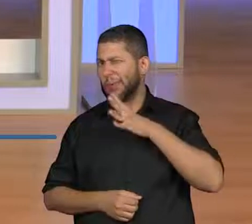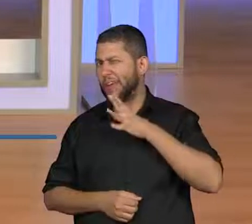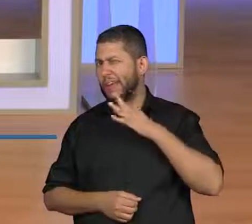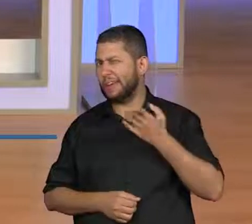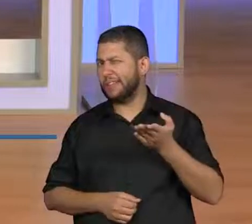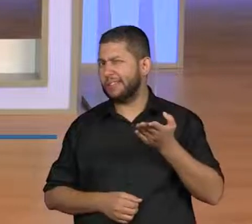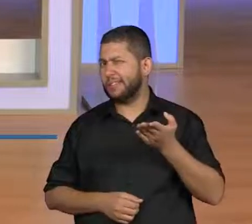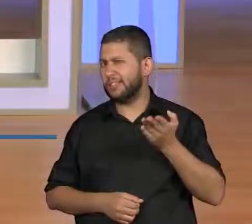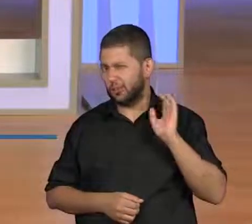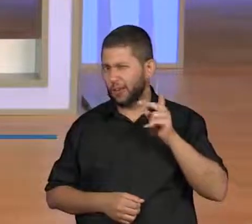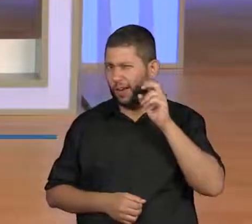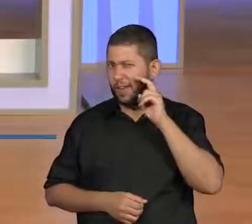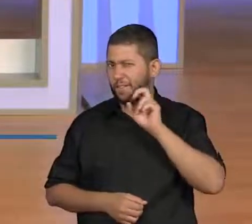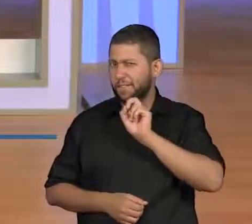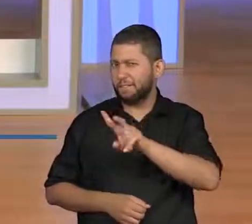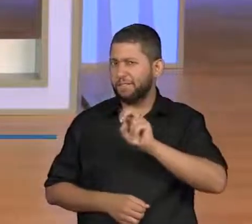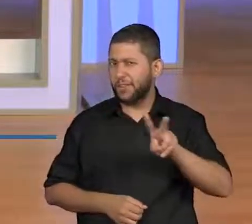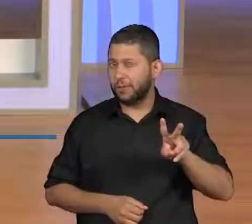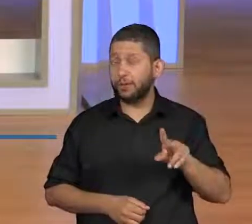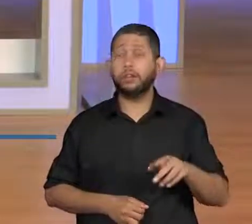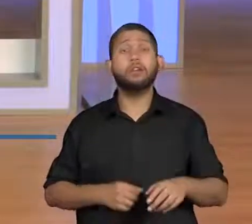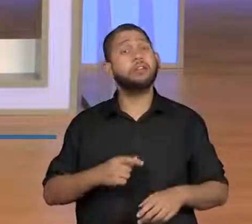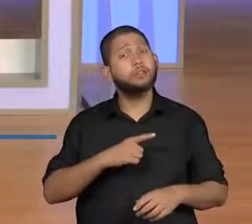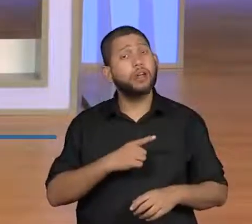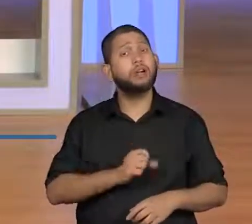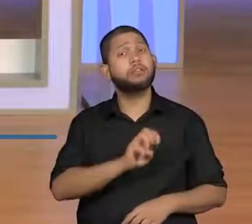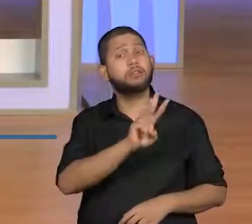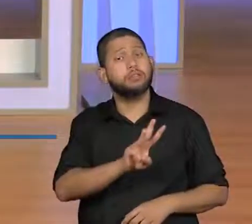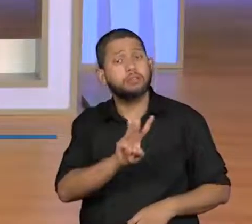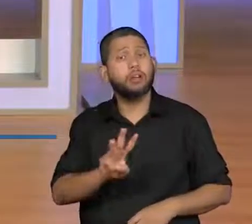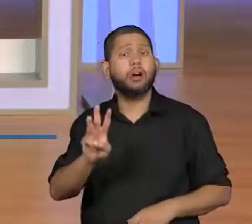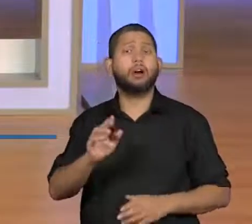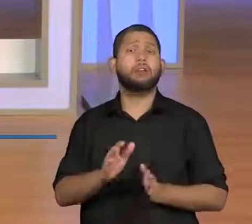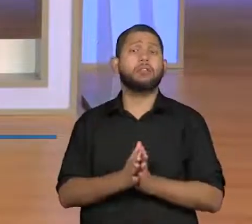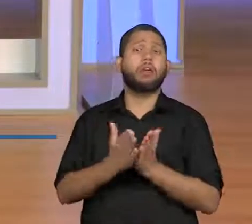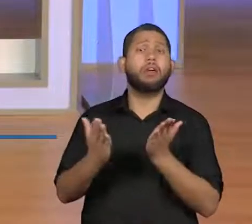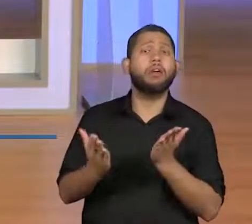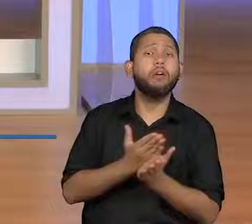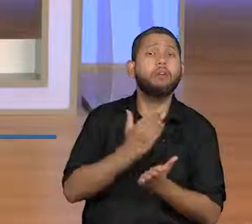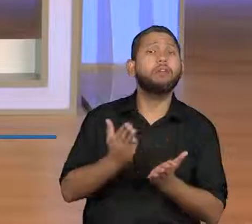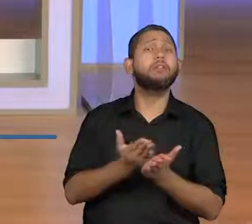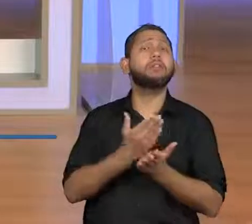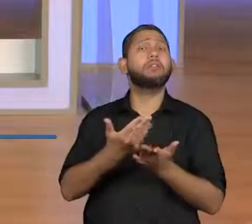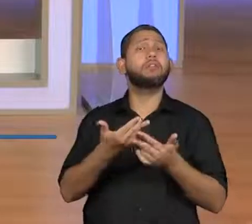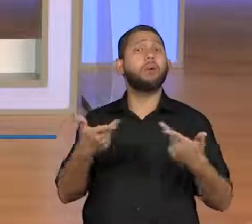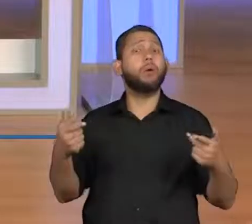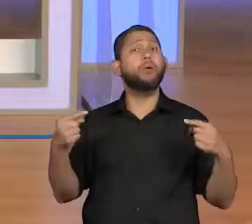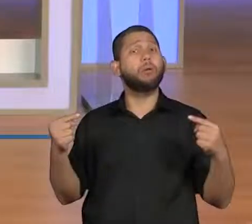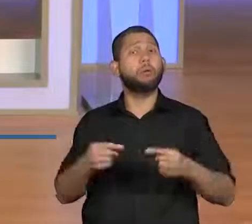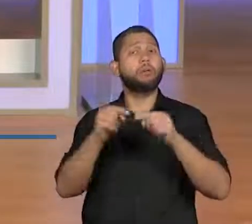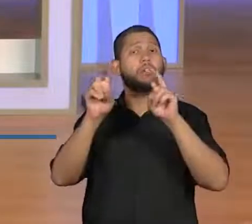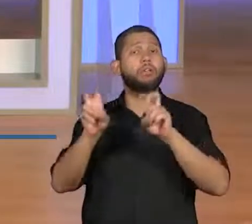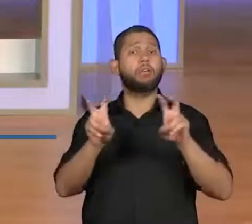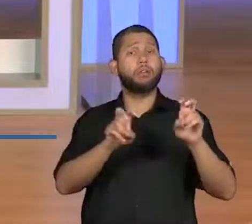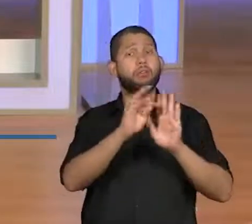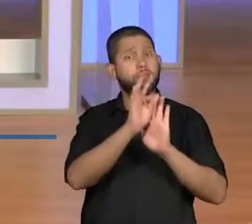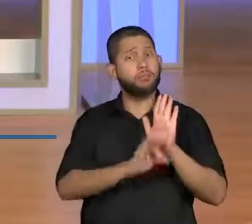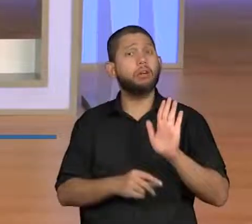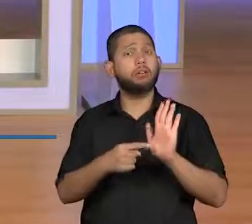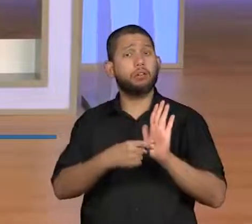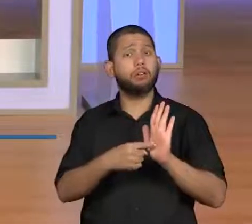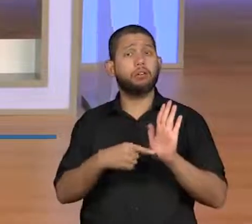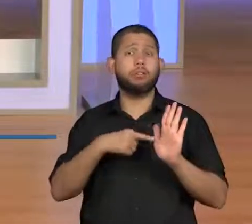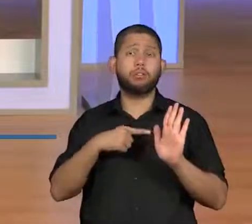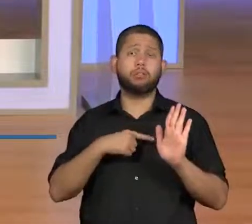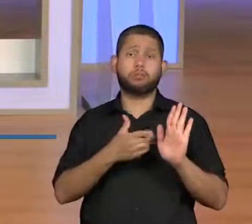procurar nos sites diversos de informação, em revistas científicas voltadas para o público, no caso o público